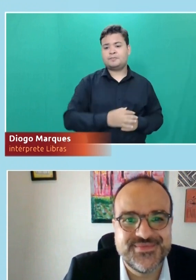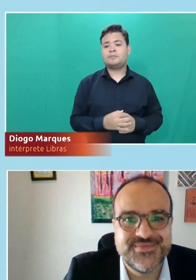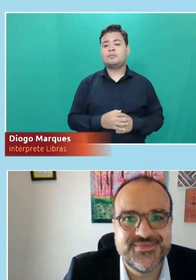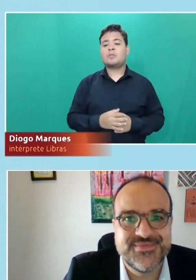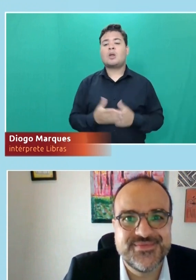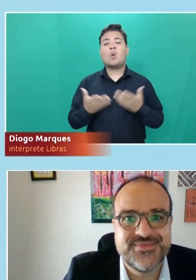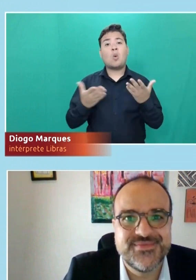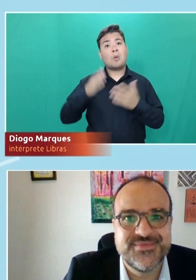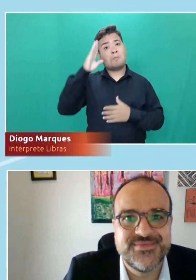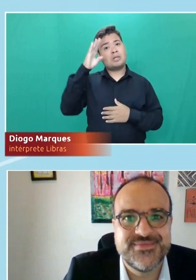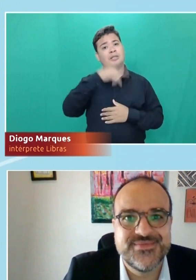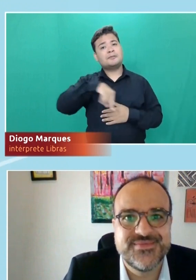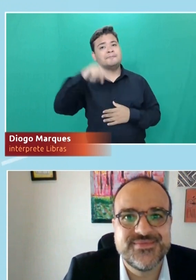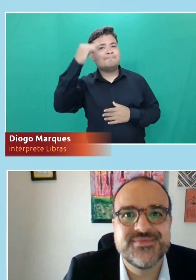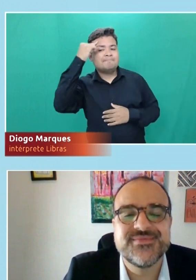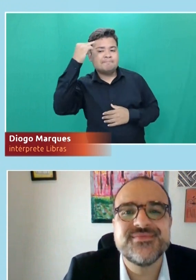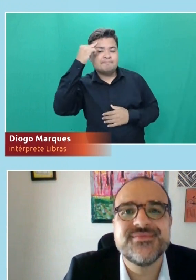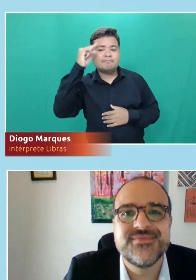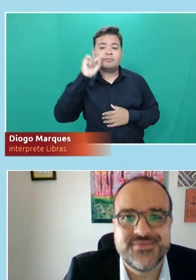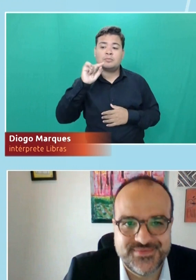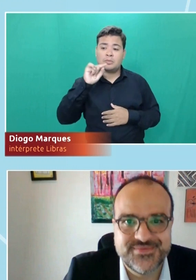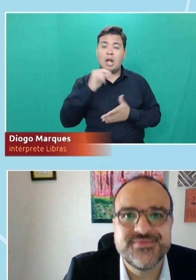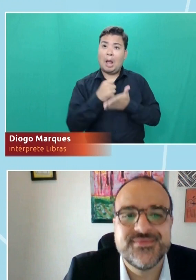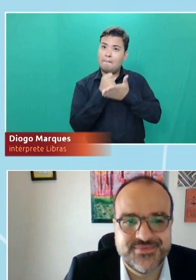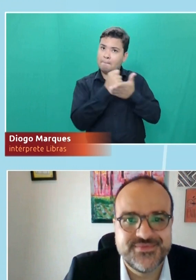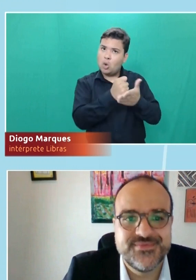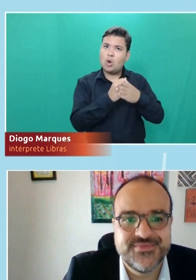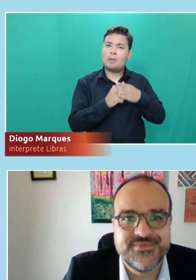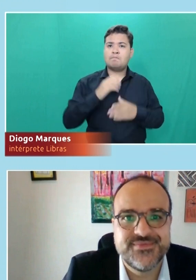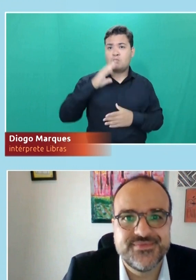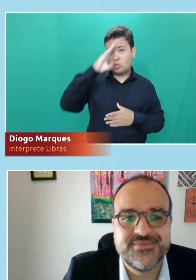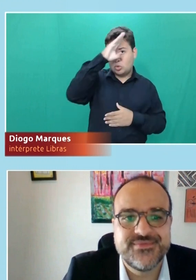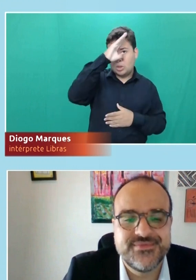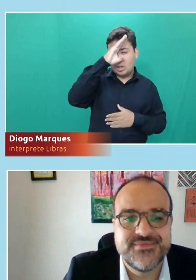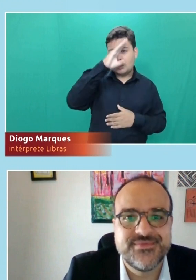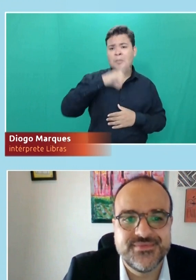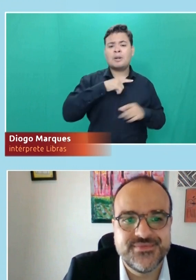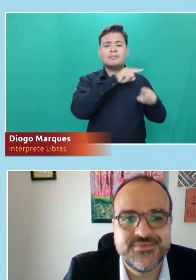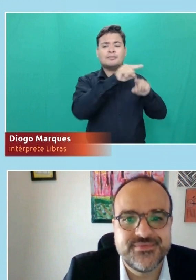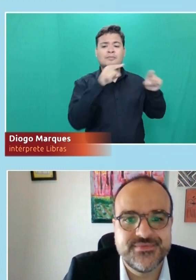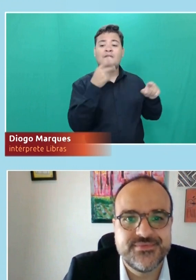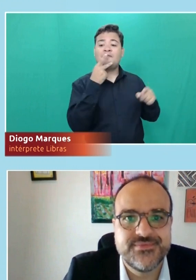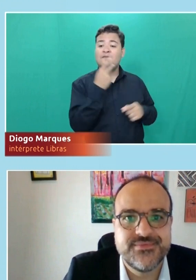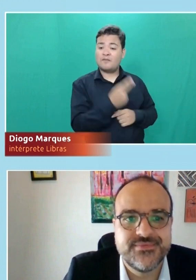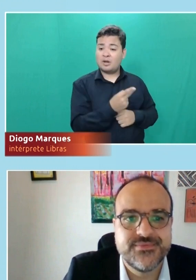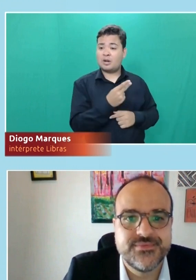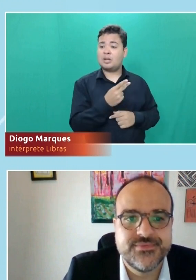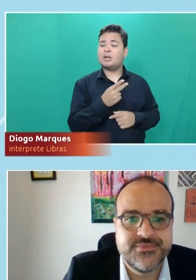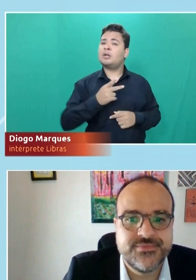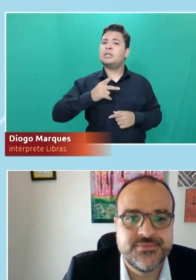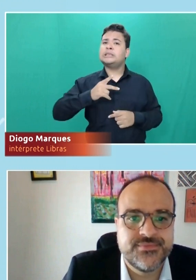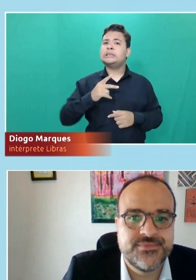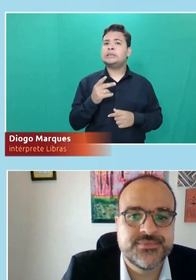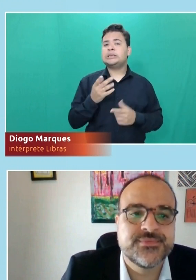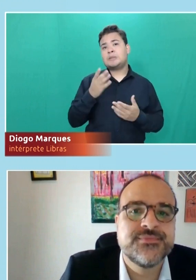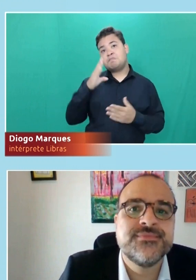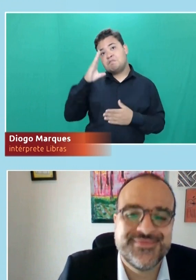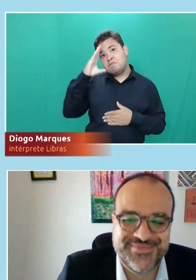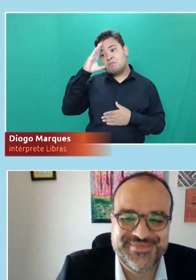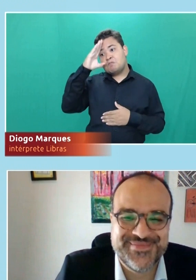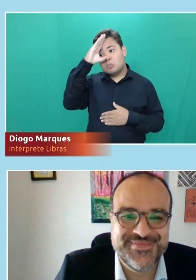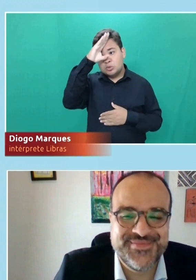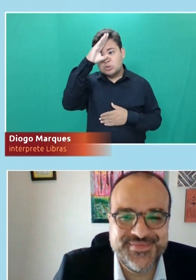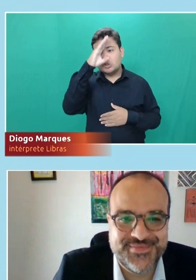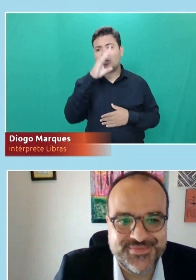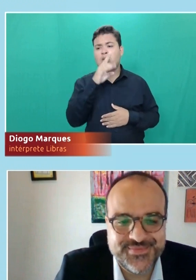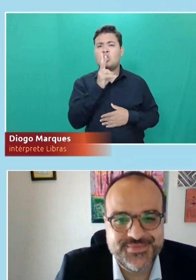numa ideia de apoio a Jair Bolsonaro. Mas há muitos analistas que dizem que Jair Bolsonaro não teria força para se manter como